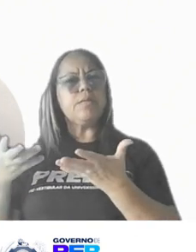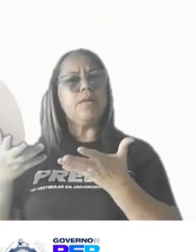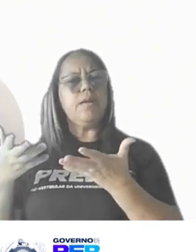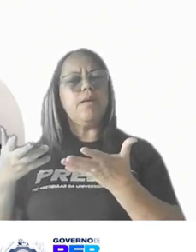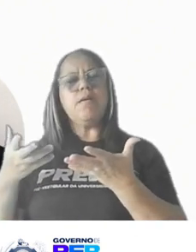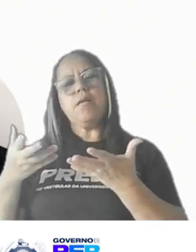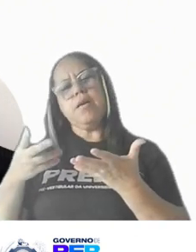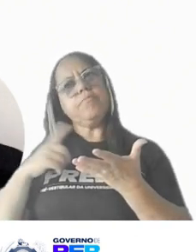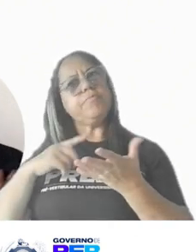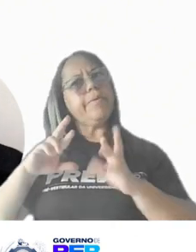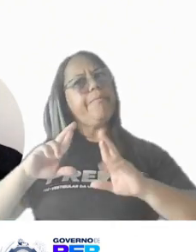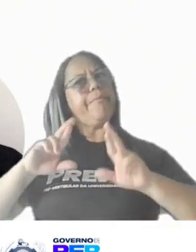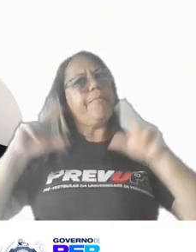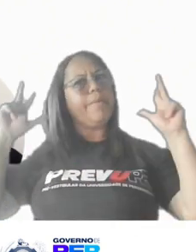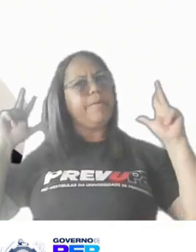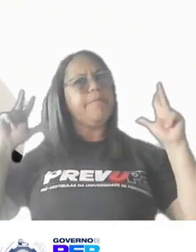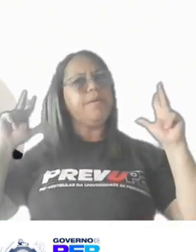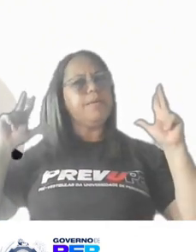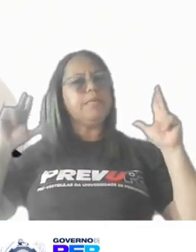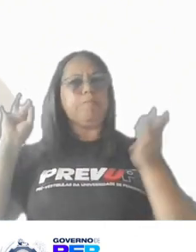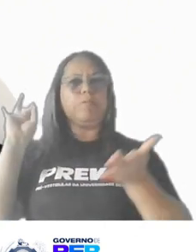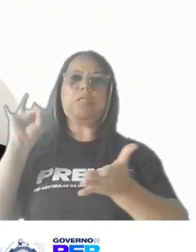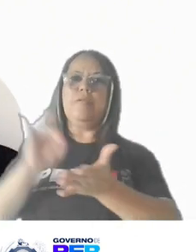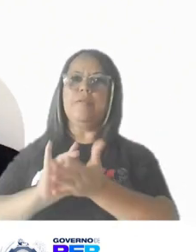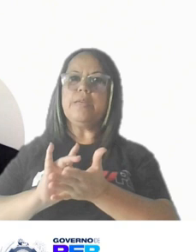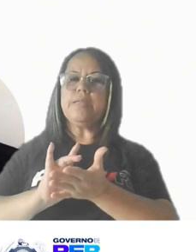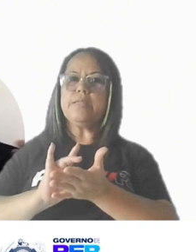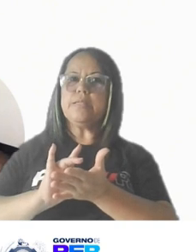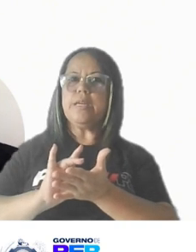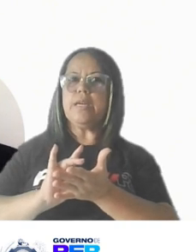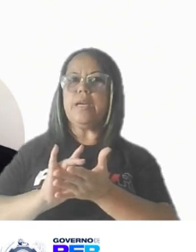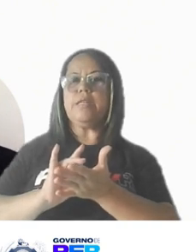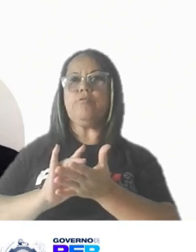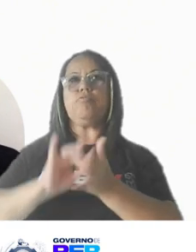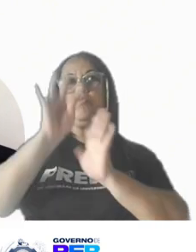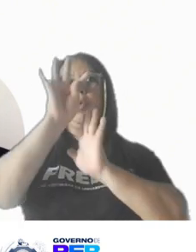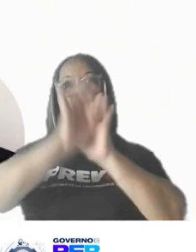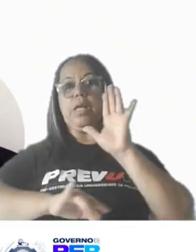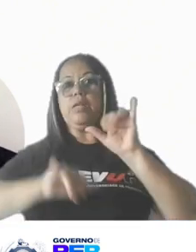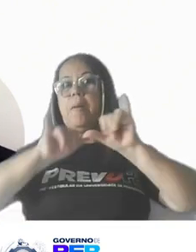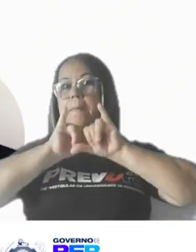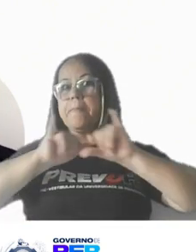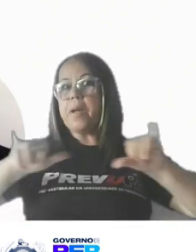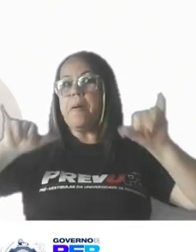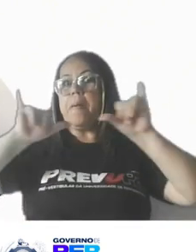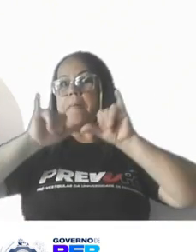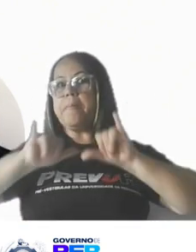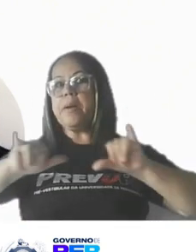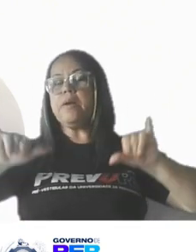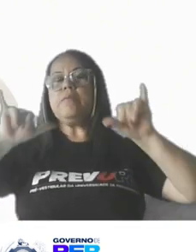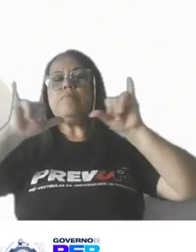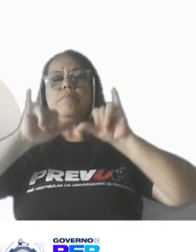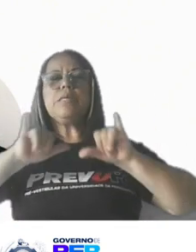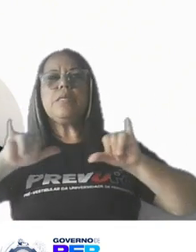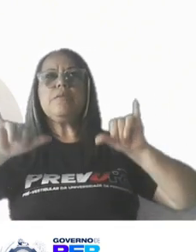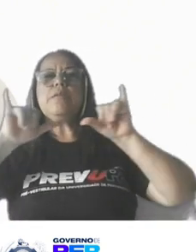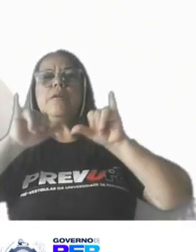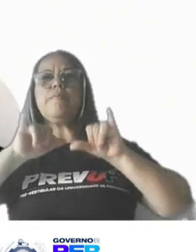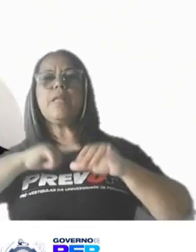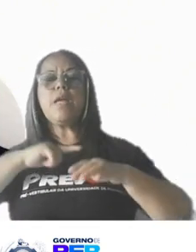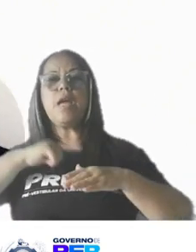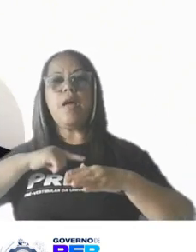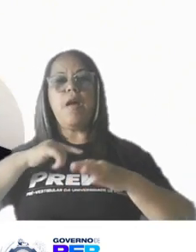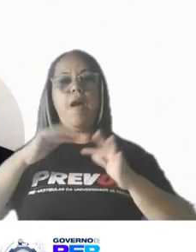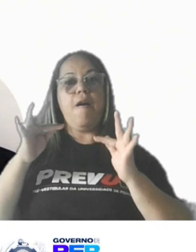já tem uma grande diferença. De fato, os textos publicitários têm a